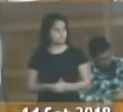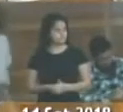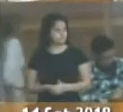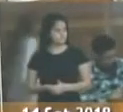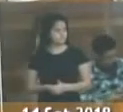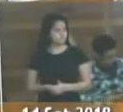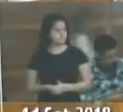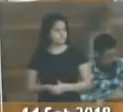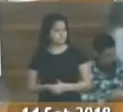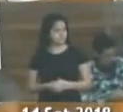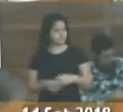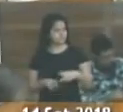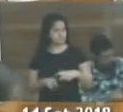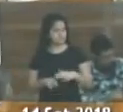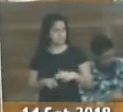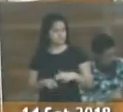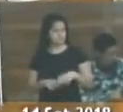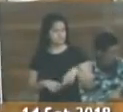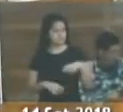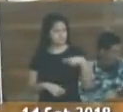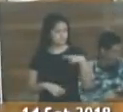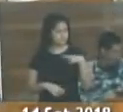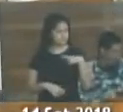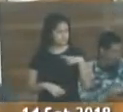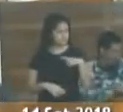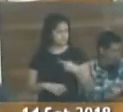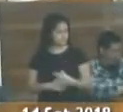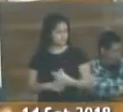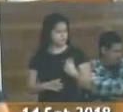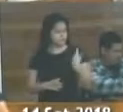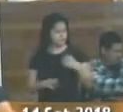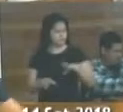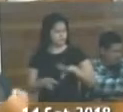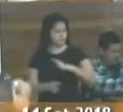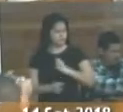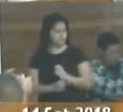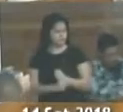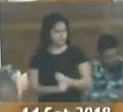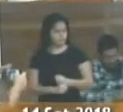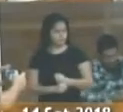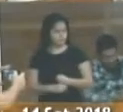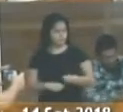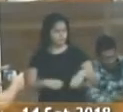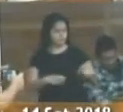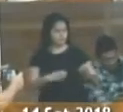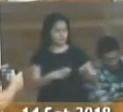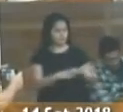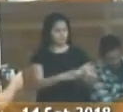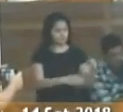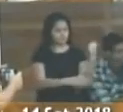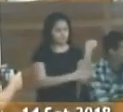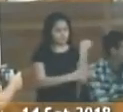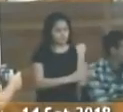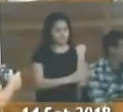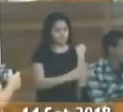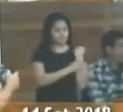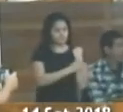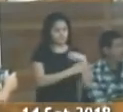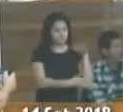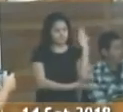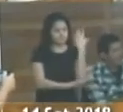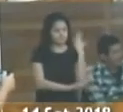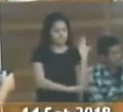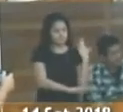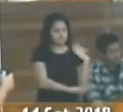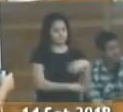as soluções aconteçam. Então, nós somamos, na Comissão de Defesa do Meio Ambiente,